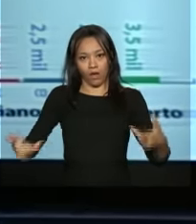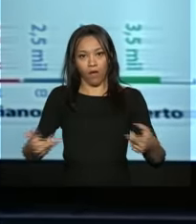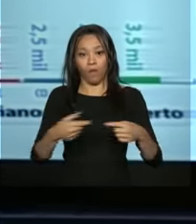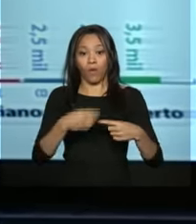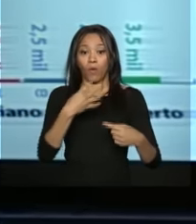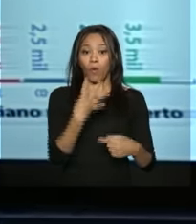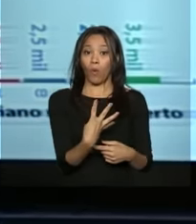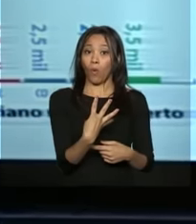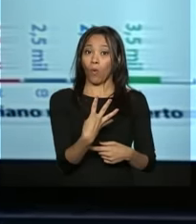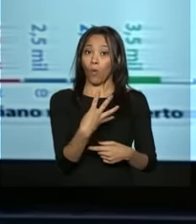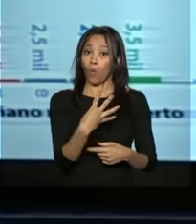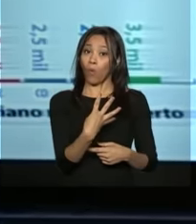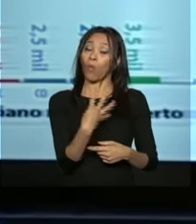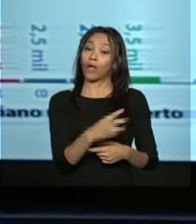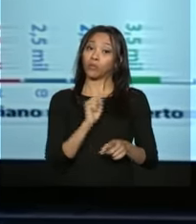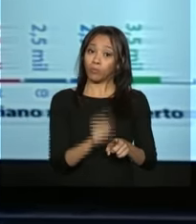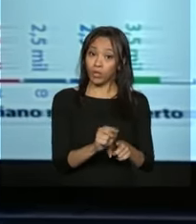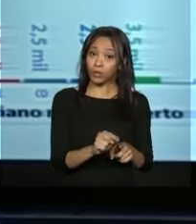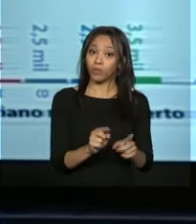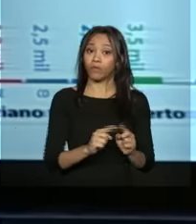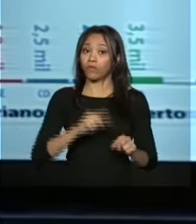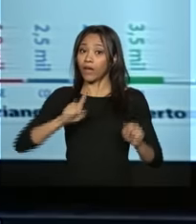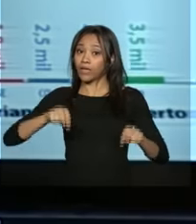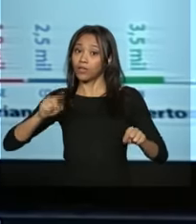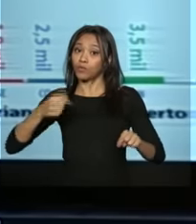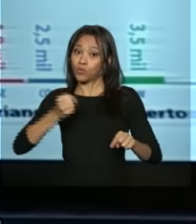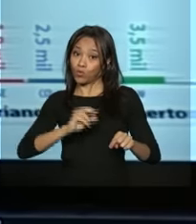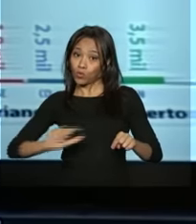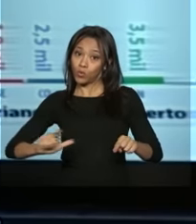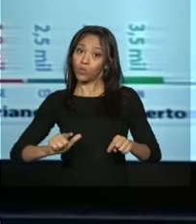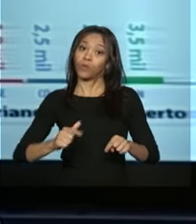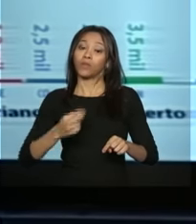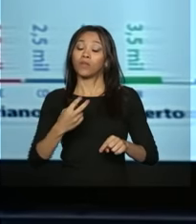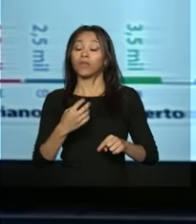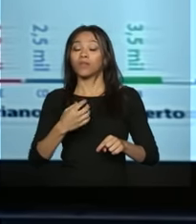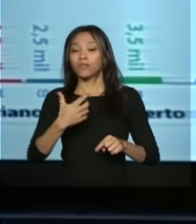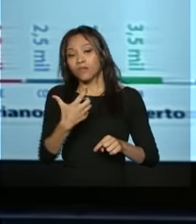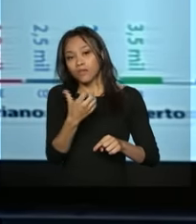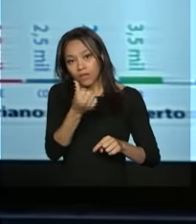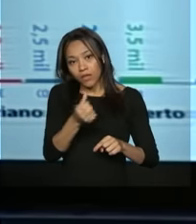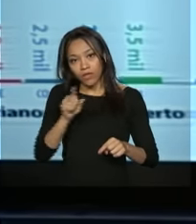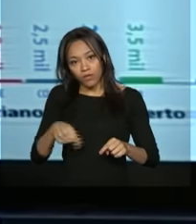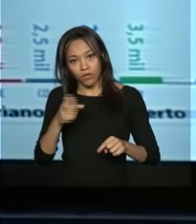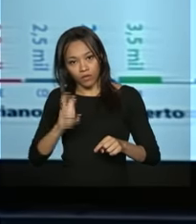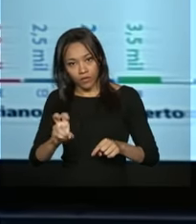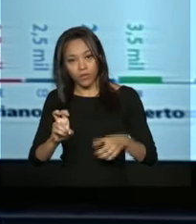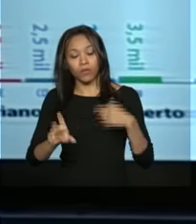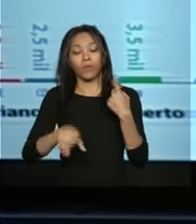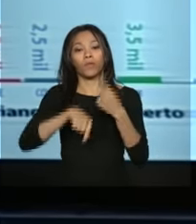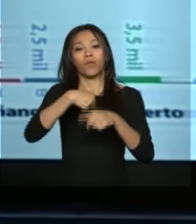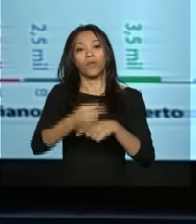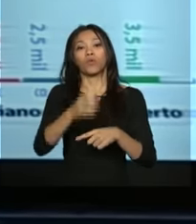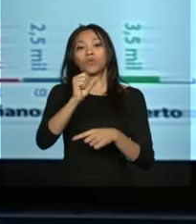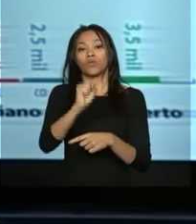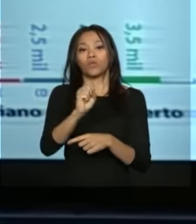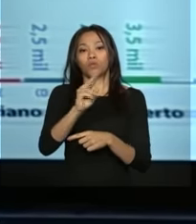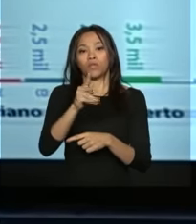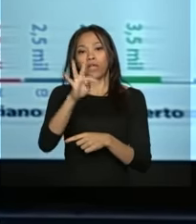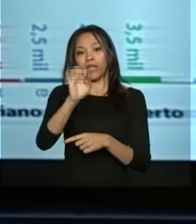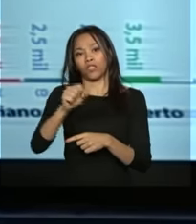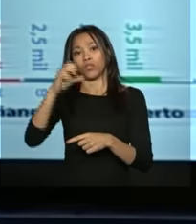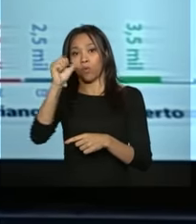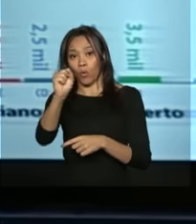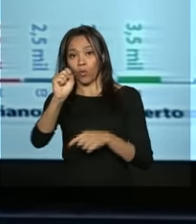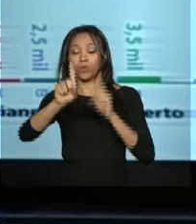4.000 preço máximo 22 variando no sul 6,5 no no sudeste 8 centrooeste